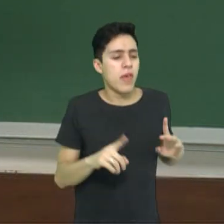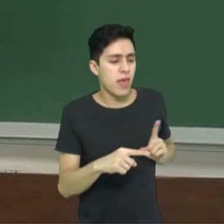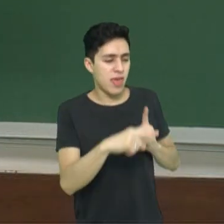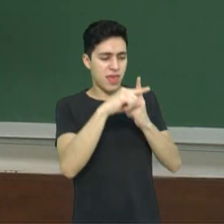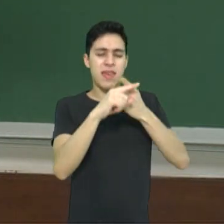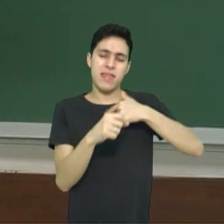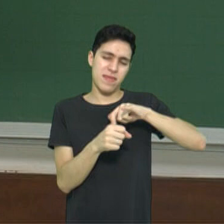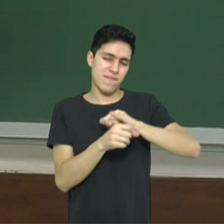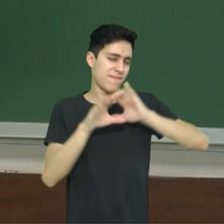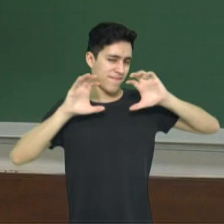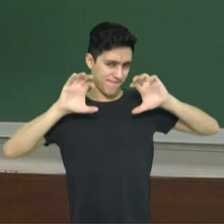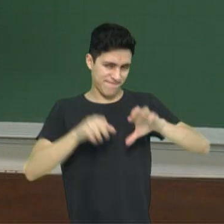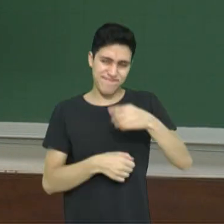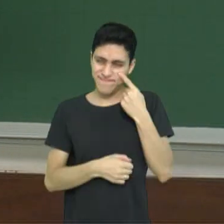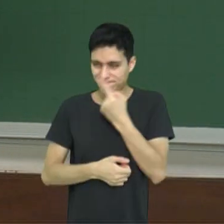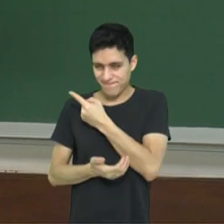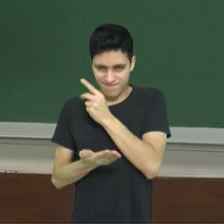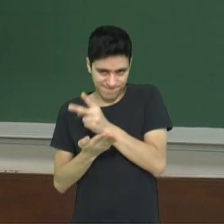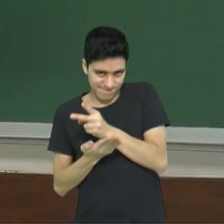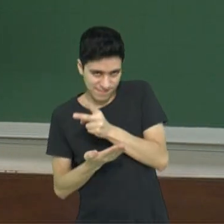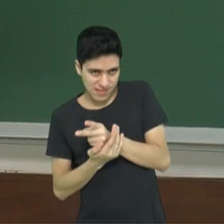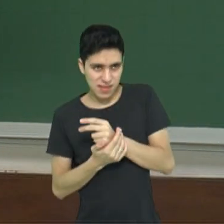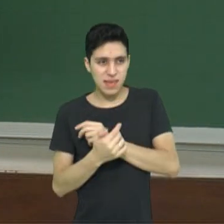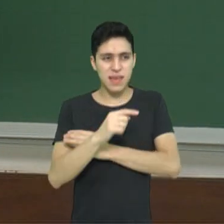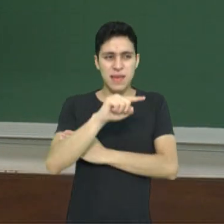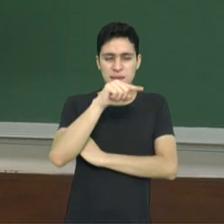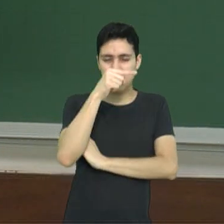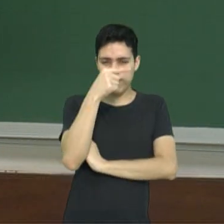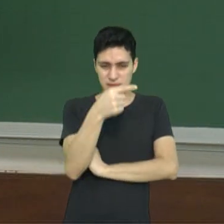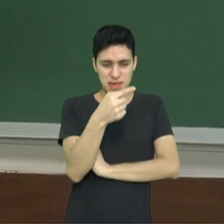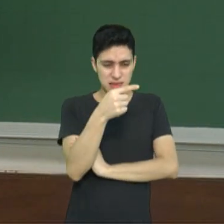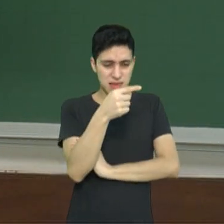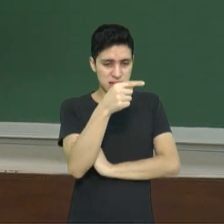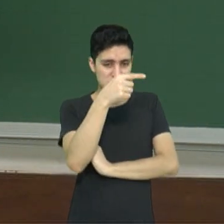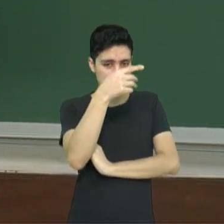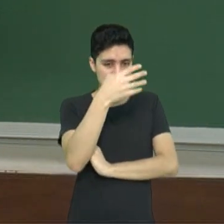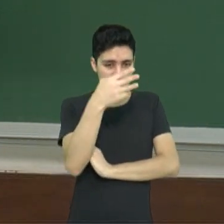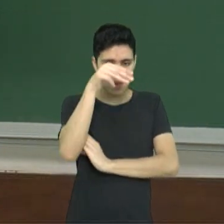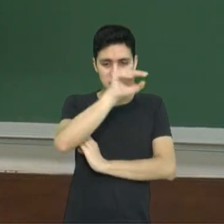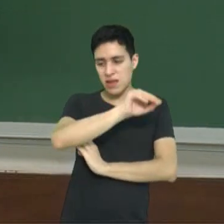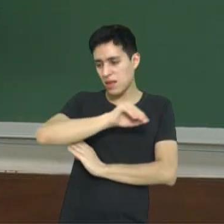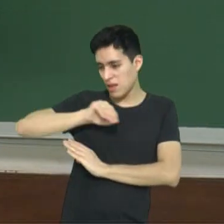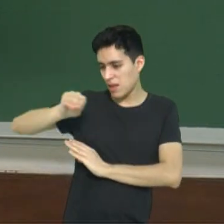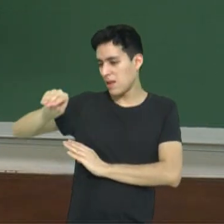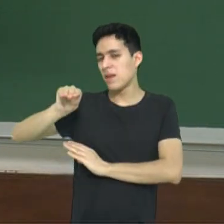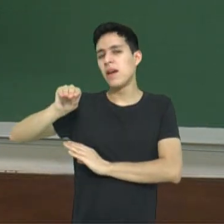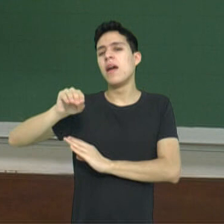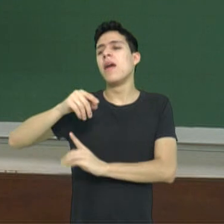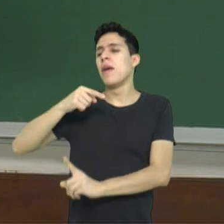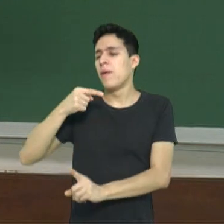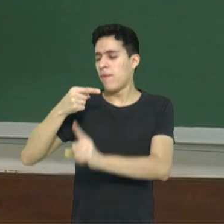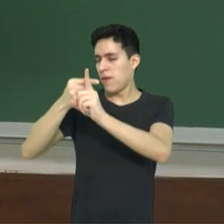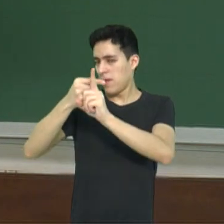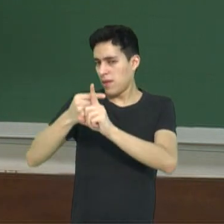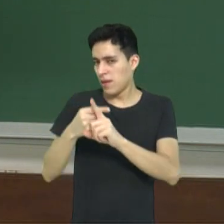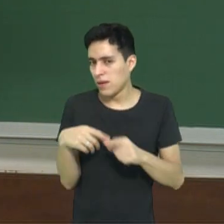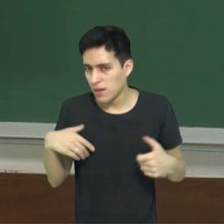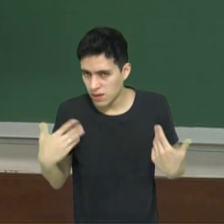que eu fiz, ó. Menos 4m passa para o outro lado, operação inversa, mais